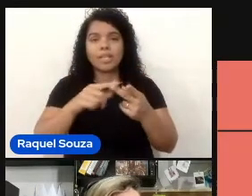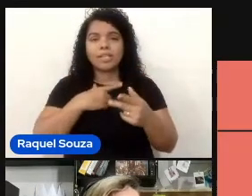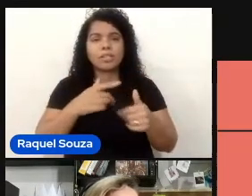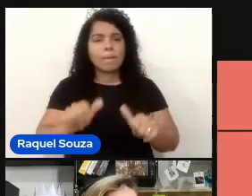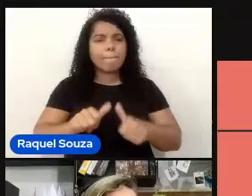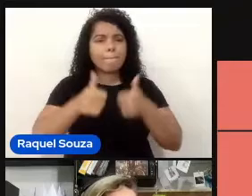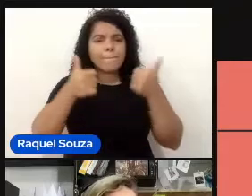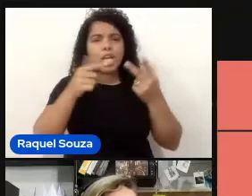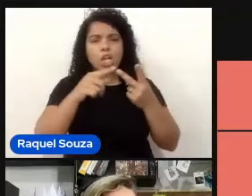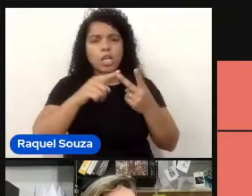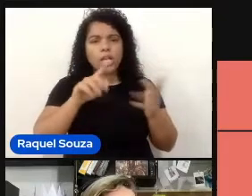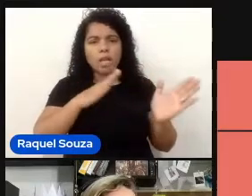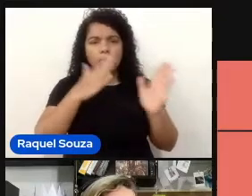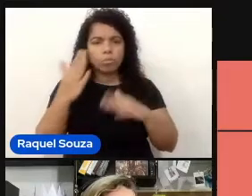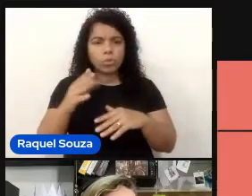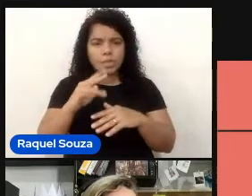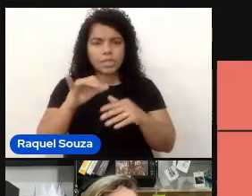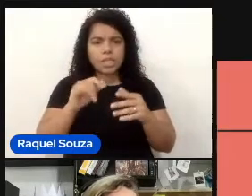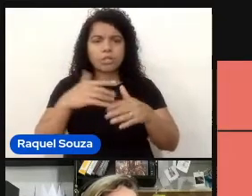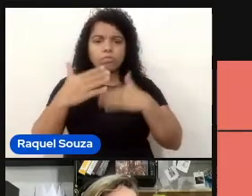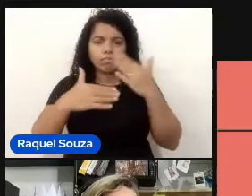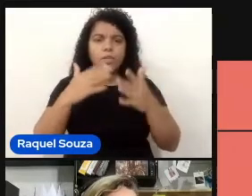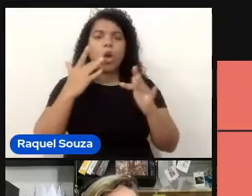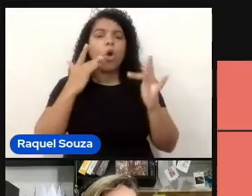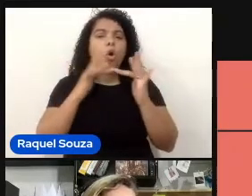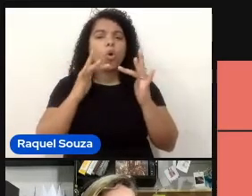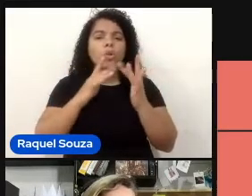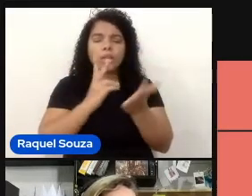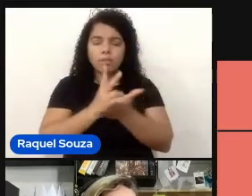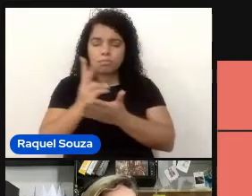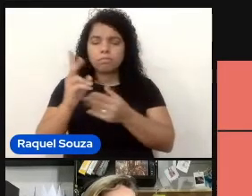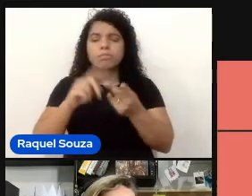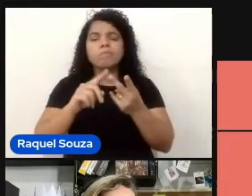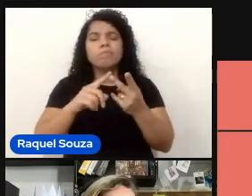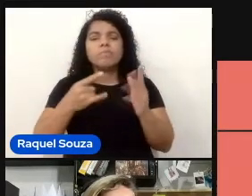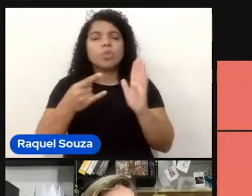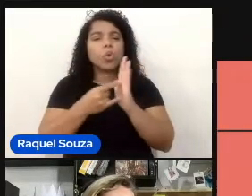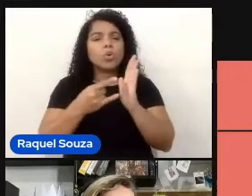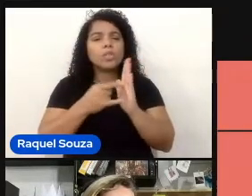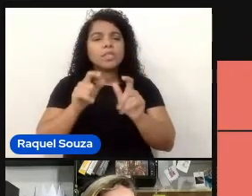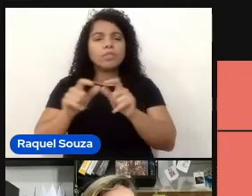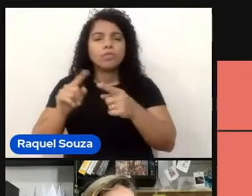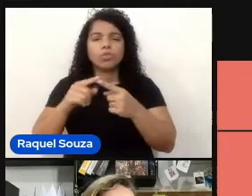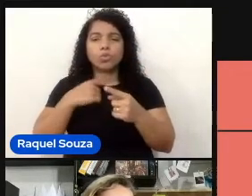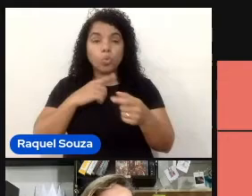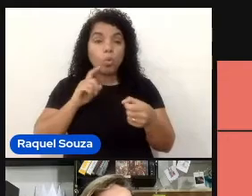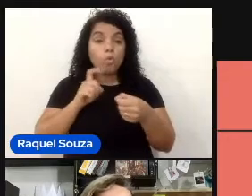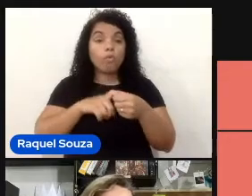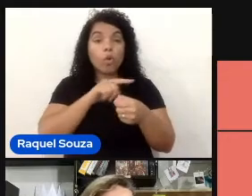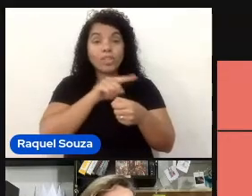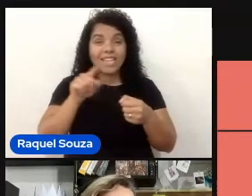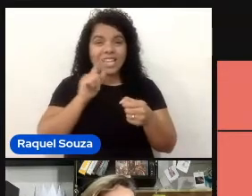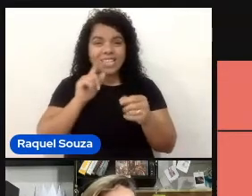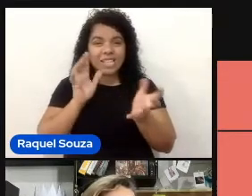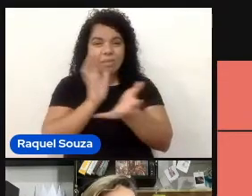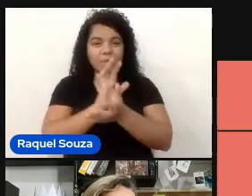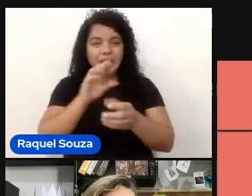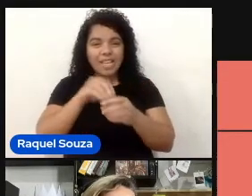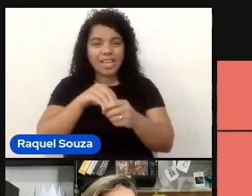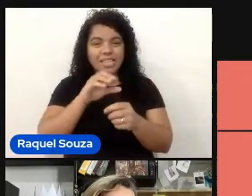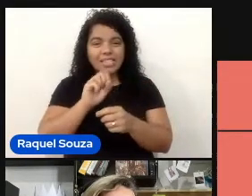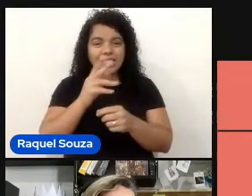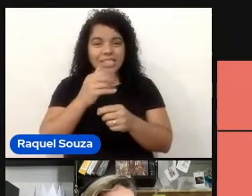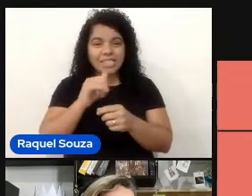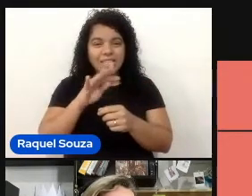para o ciclo de desenvolvimento, um contato muito contínuo com o desenvolvedor. Voltando um pouquinho para a casinha do Shift Left